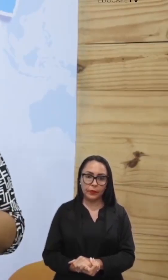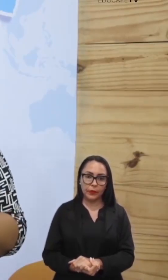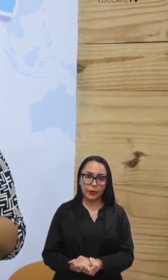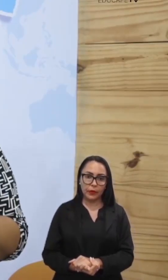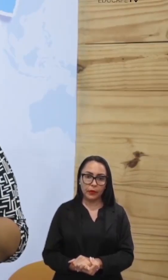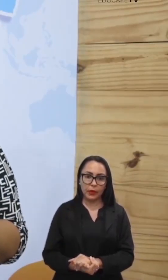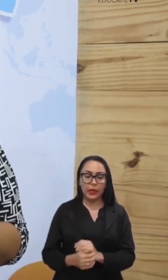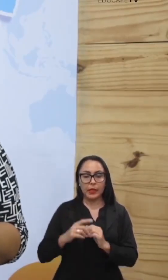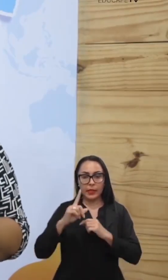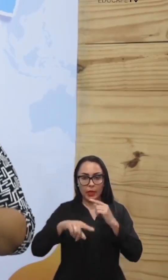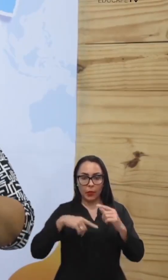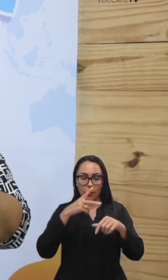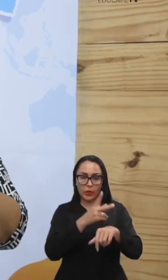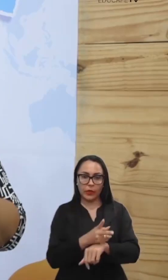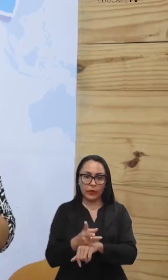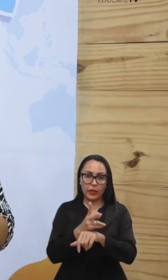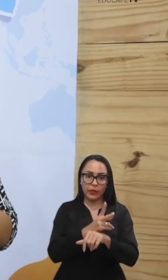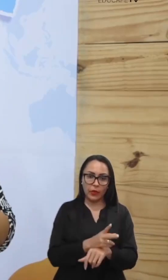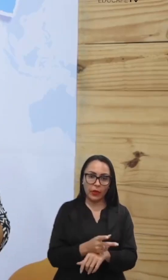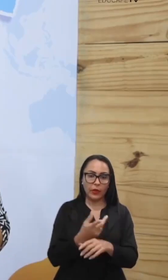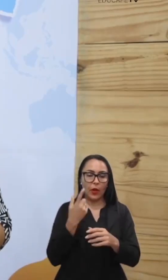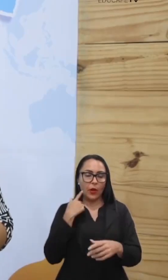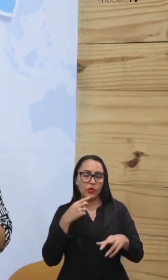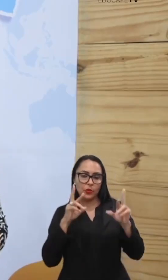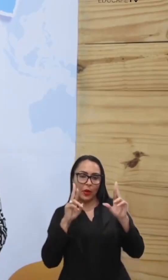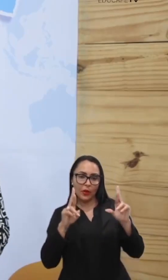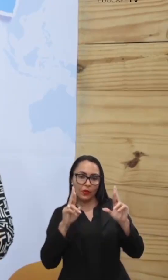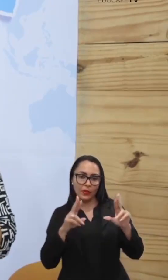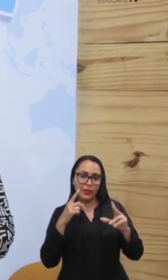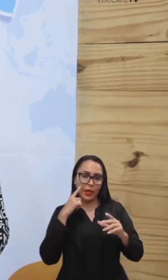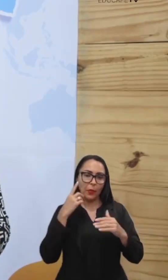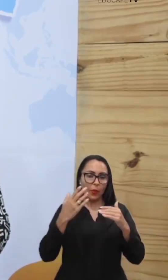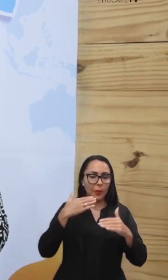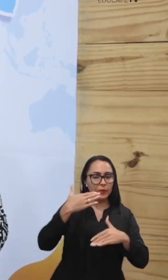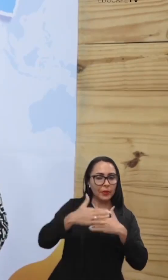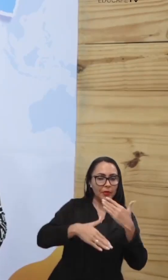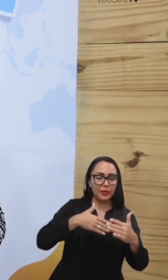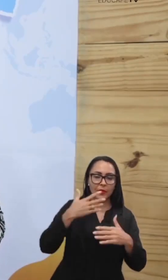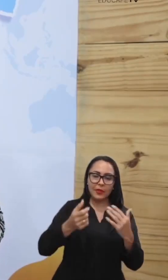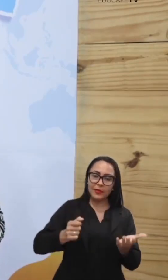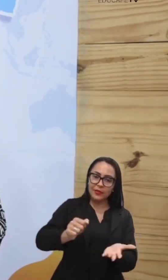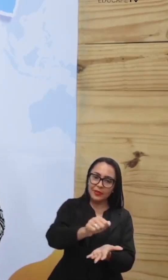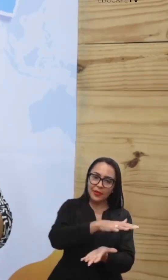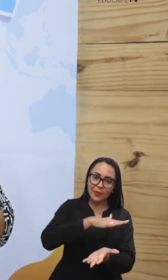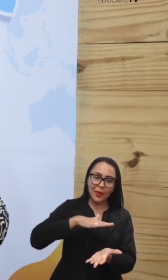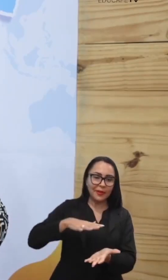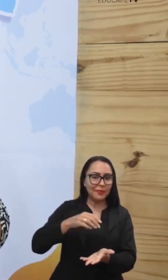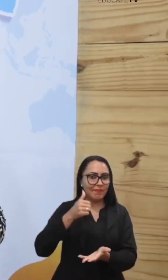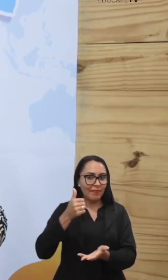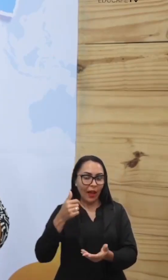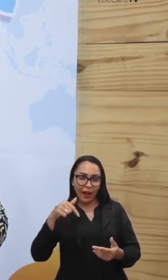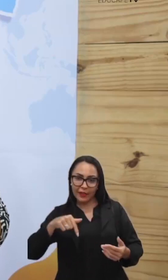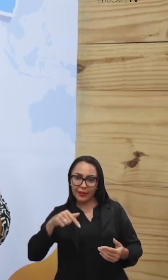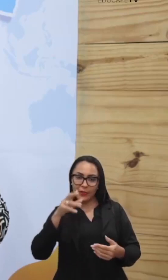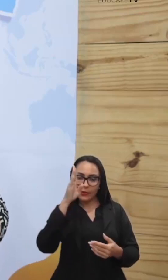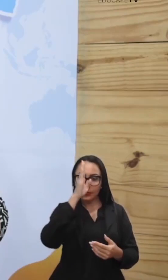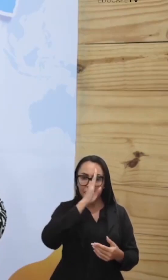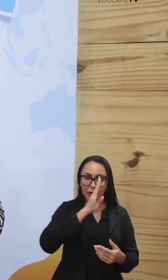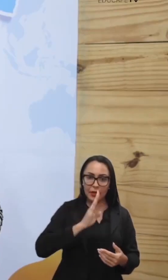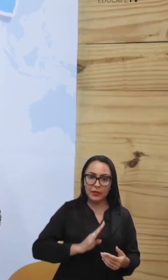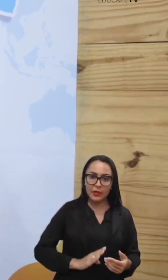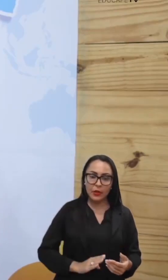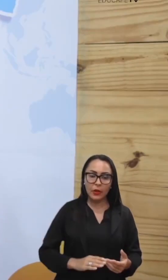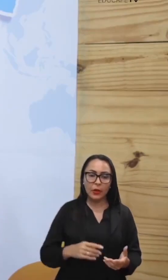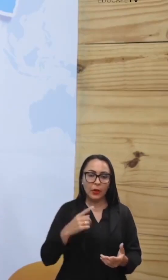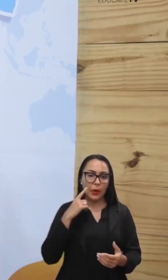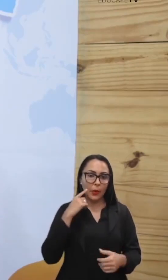Depois dessa videoaula, espero que você esteja pronto para dar os primeiros passos na escrita de sinais, viu? Aqui no Brasil,